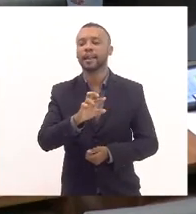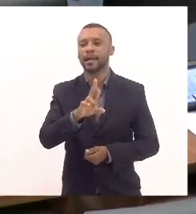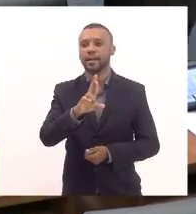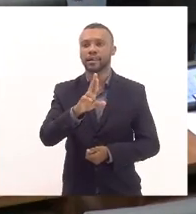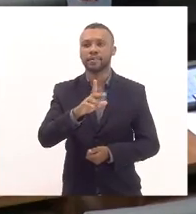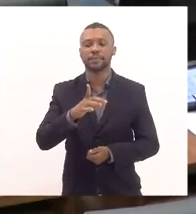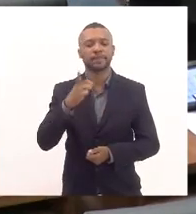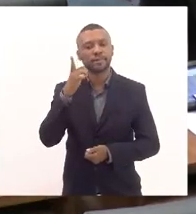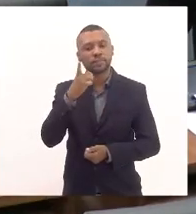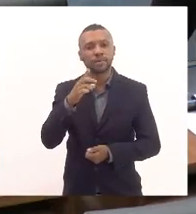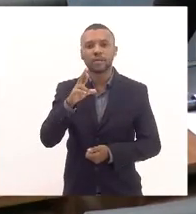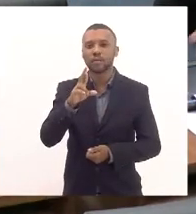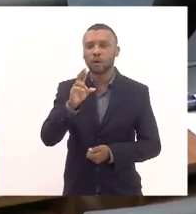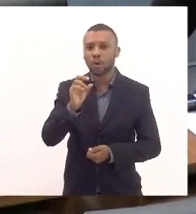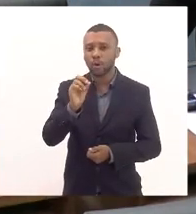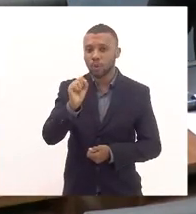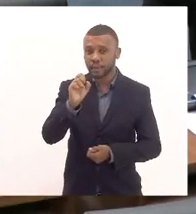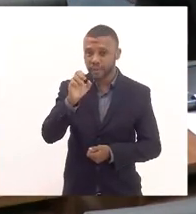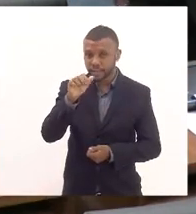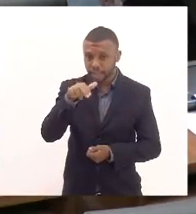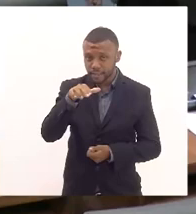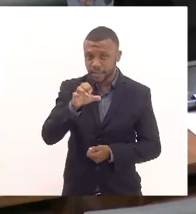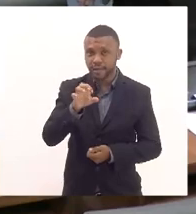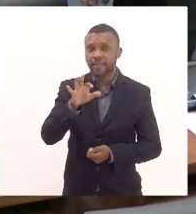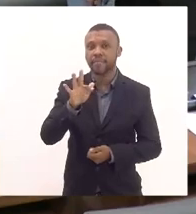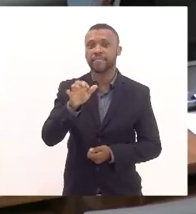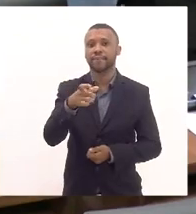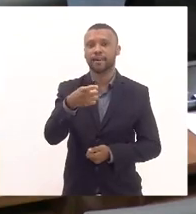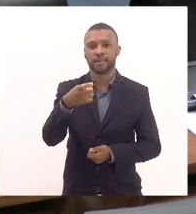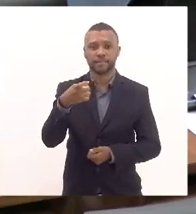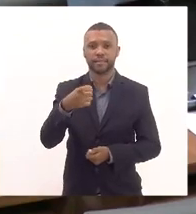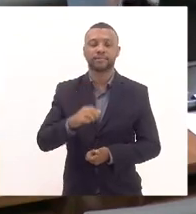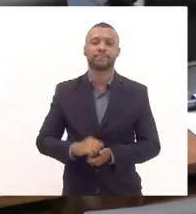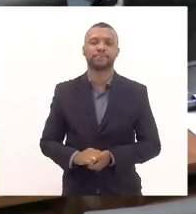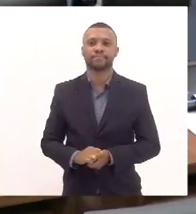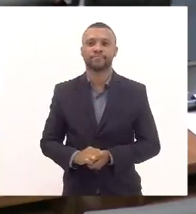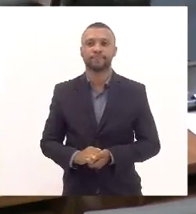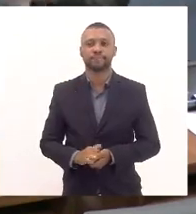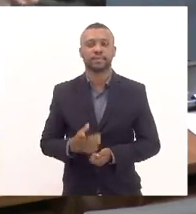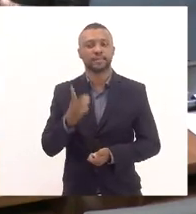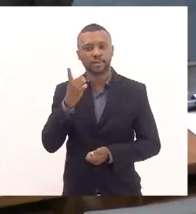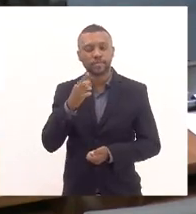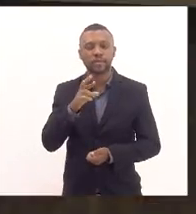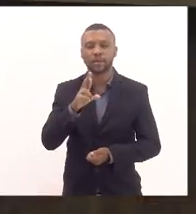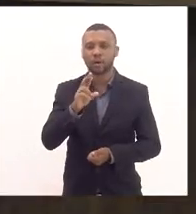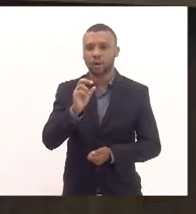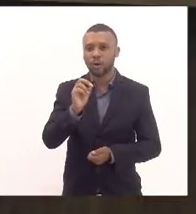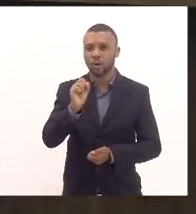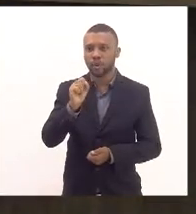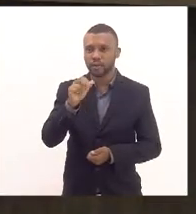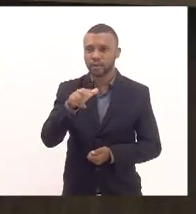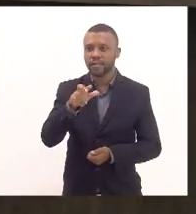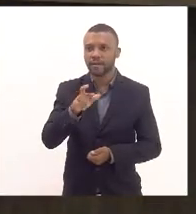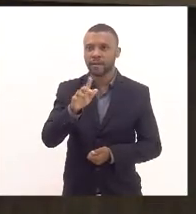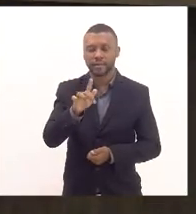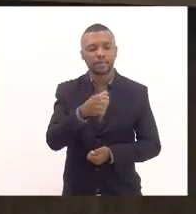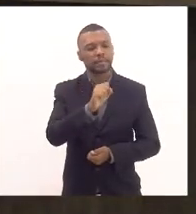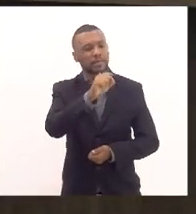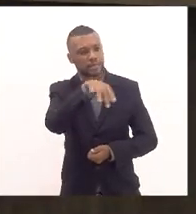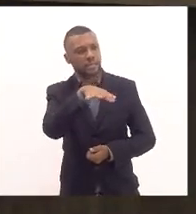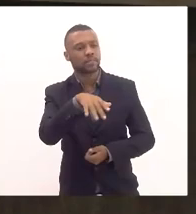Deputado Rosane Félix a o deputado rosenverg Reis se seu